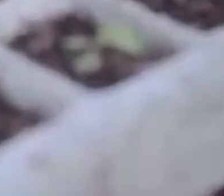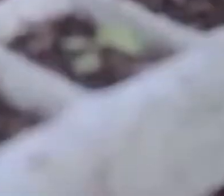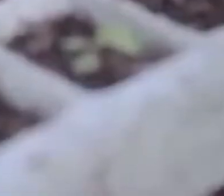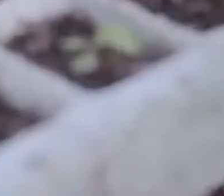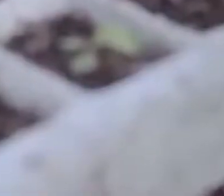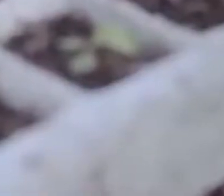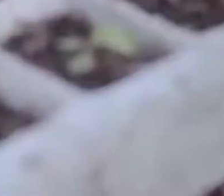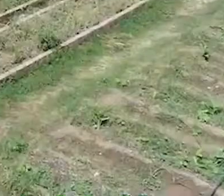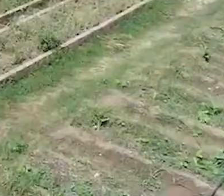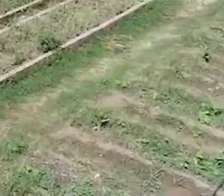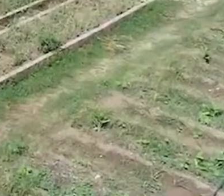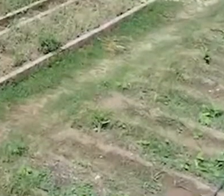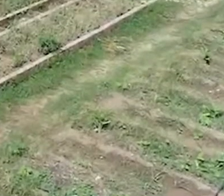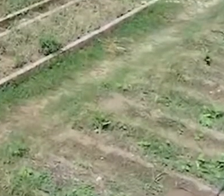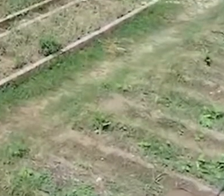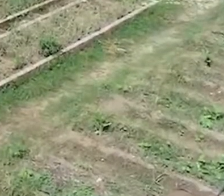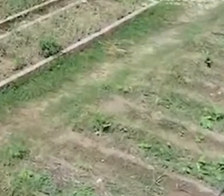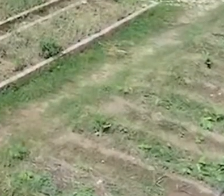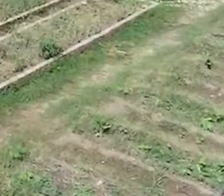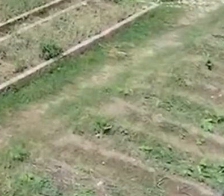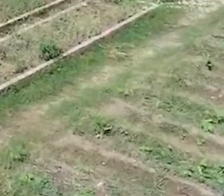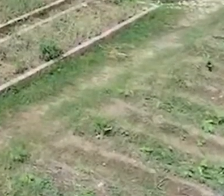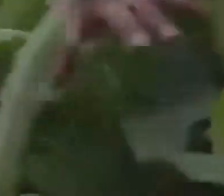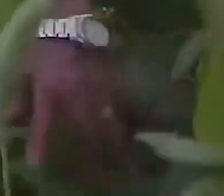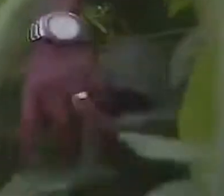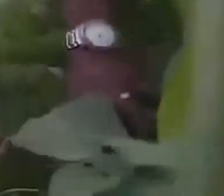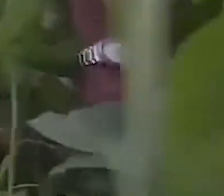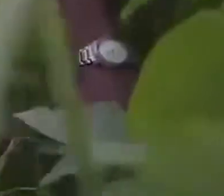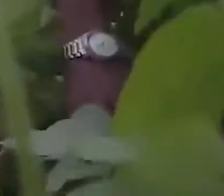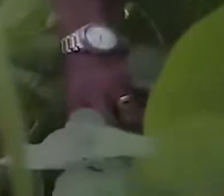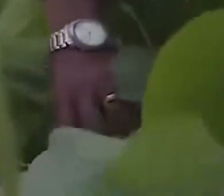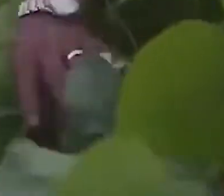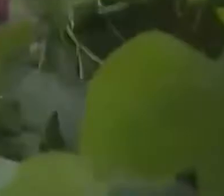na produção de grãos, hortaliças e tuberosas.